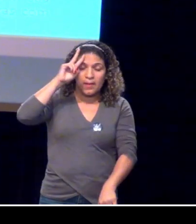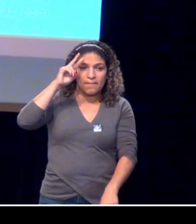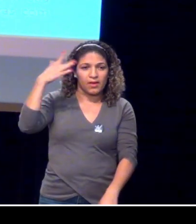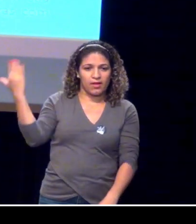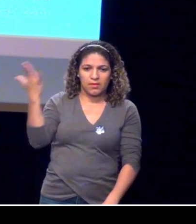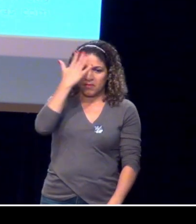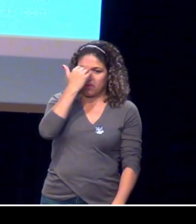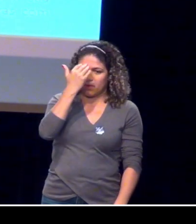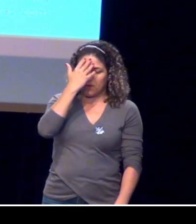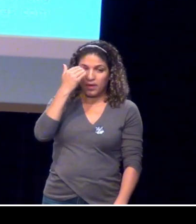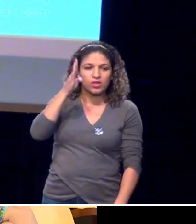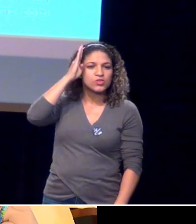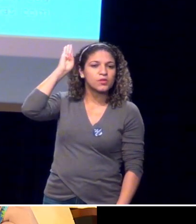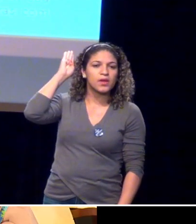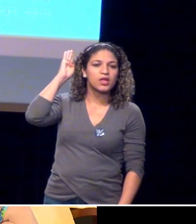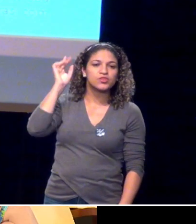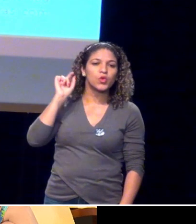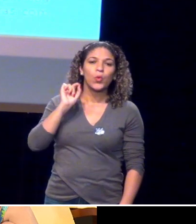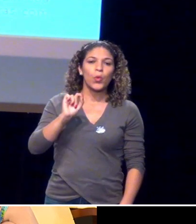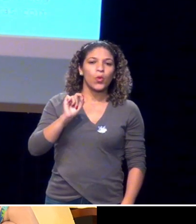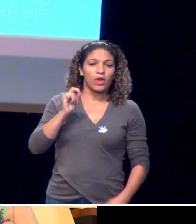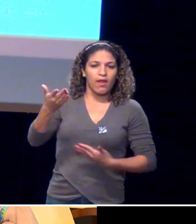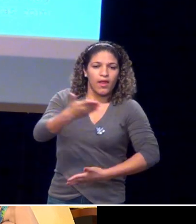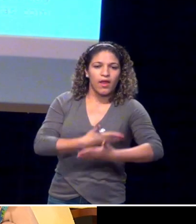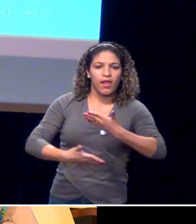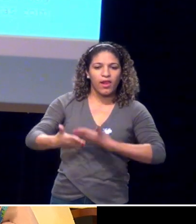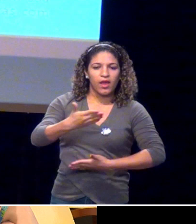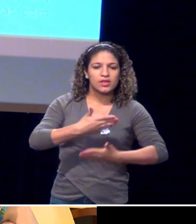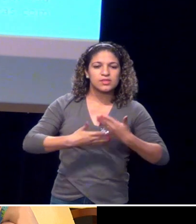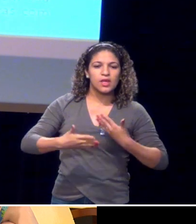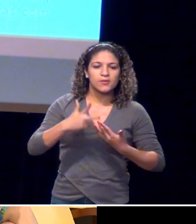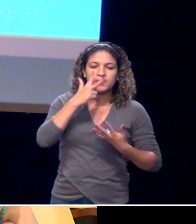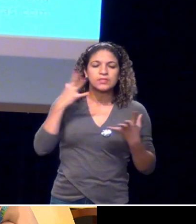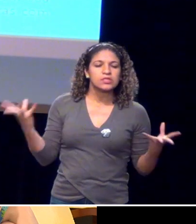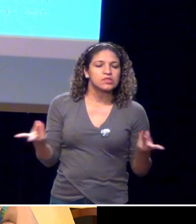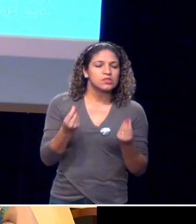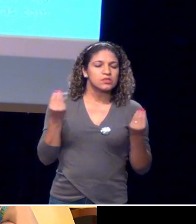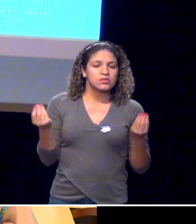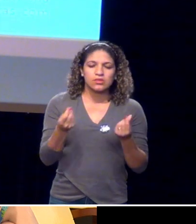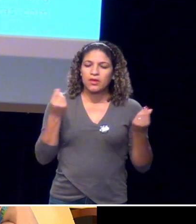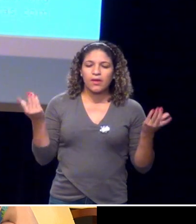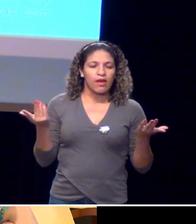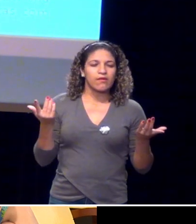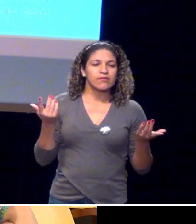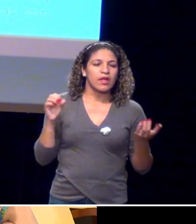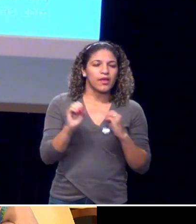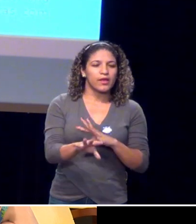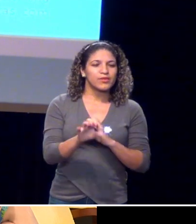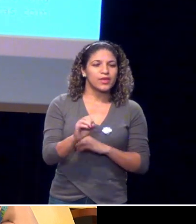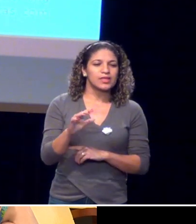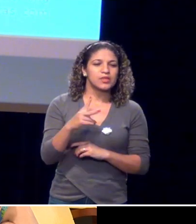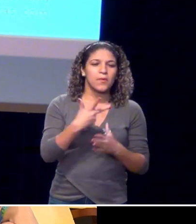pela perspectiva bakhtiniana, é justamente esta relação que é a riqueza da educação bilíngue. É onde